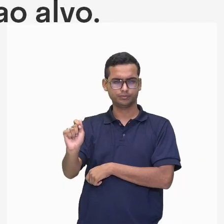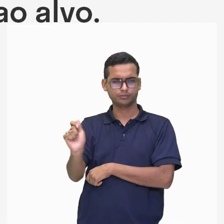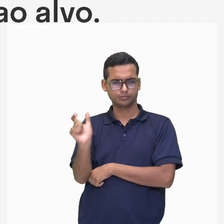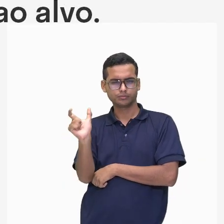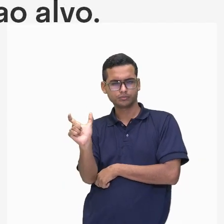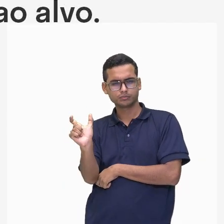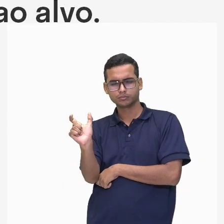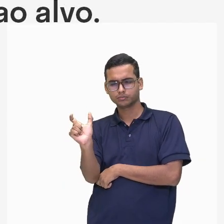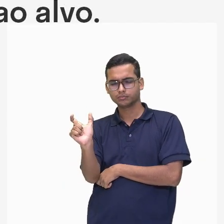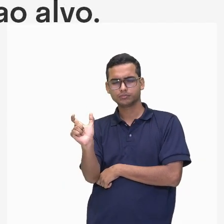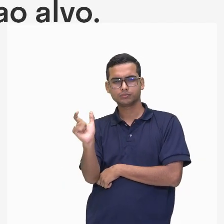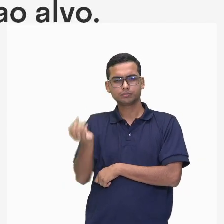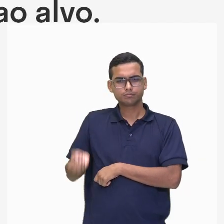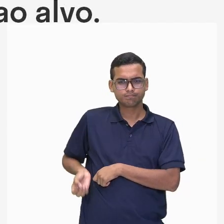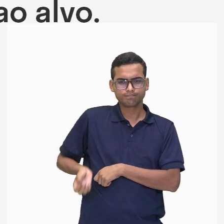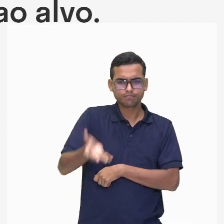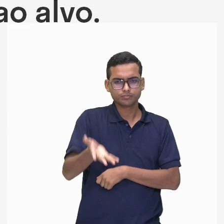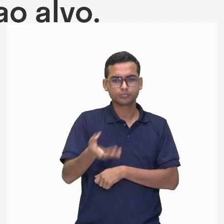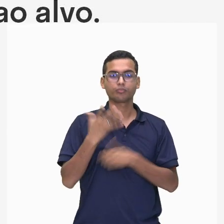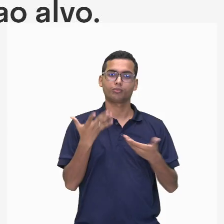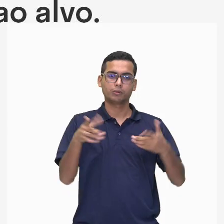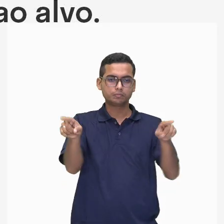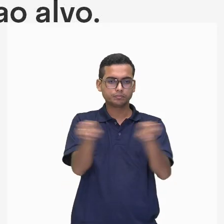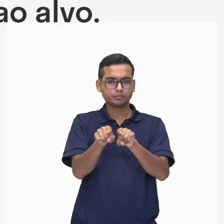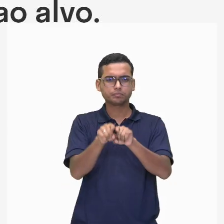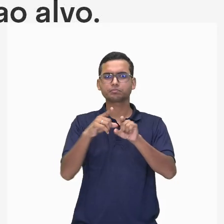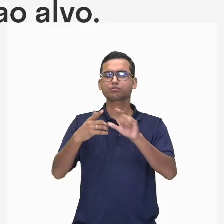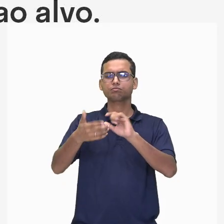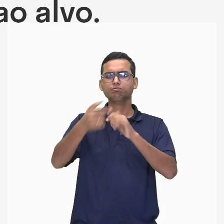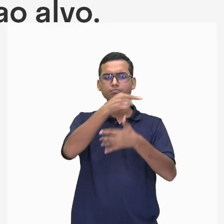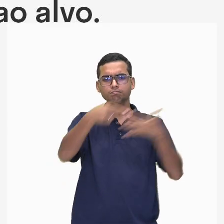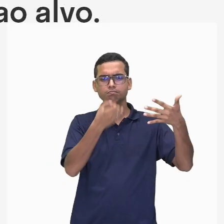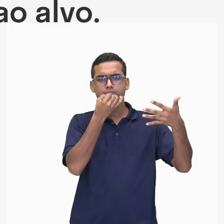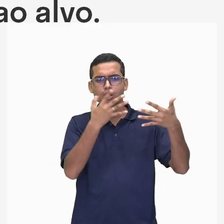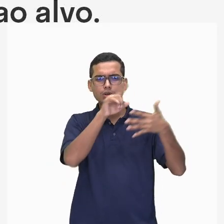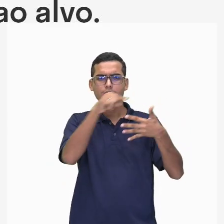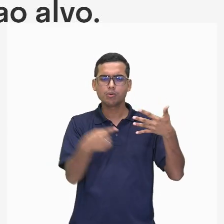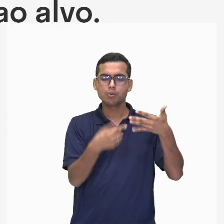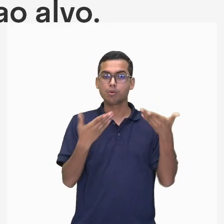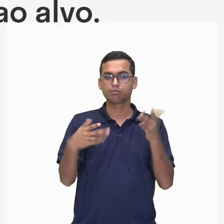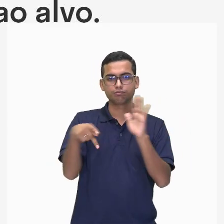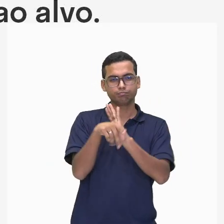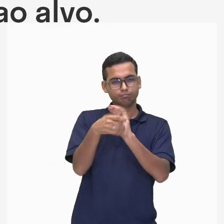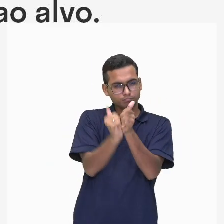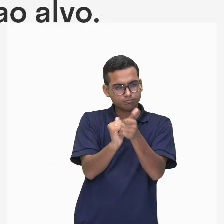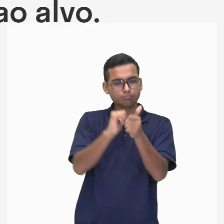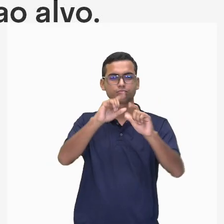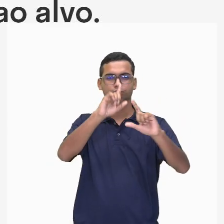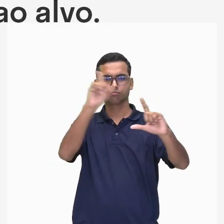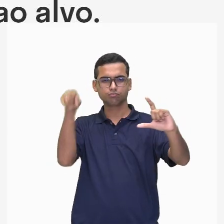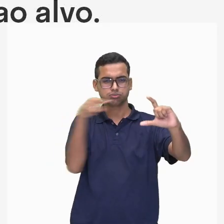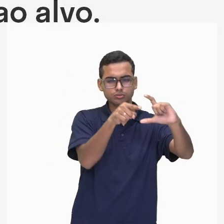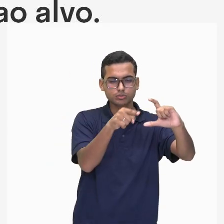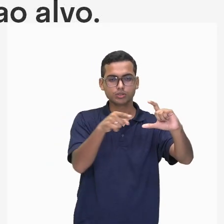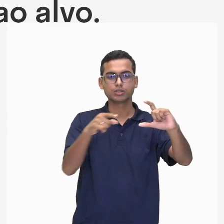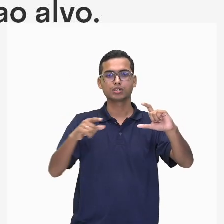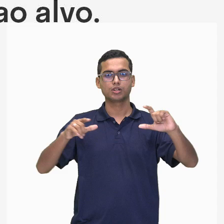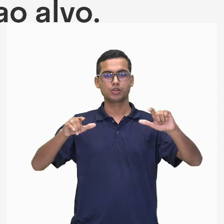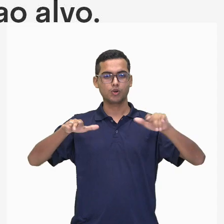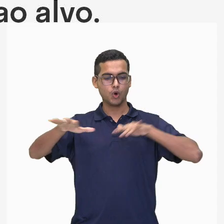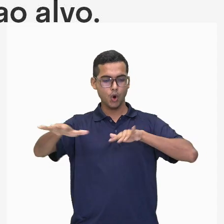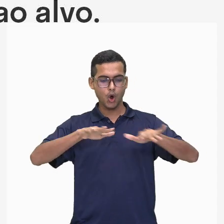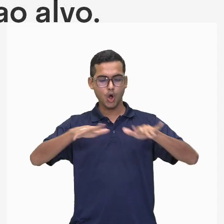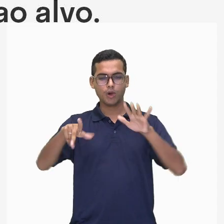quem pratica os esportes de precisão? Na melhoria e na coordenação motora. O que é a